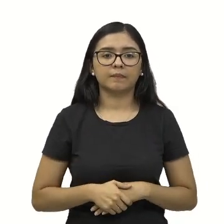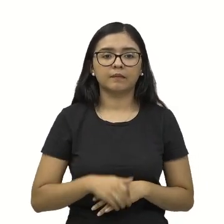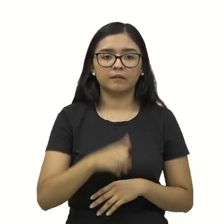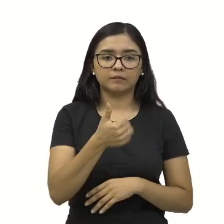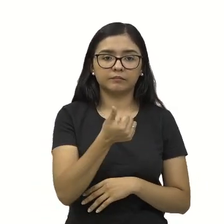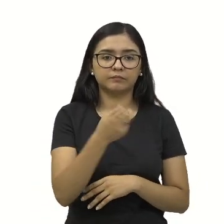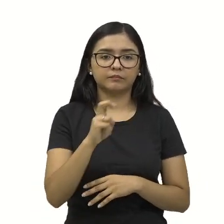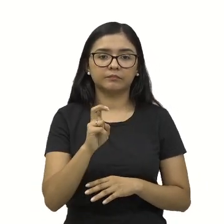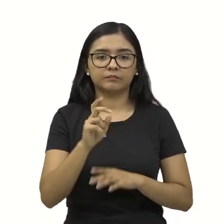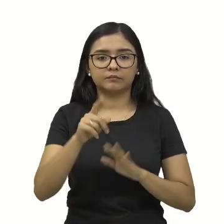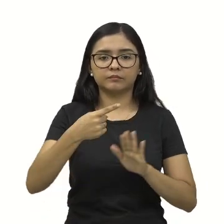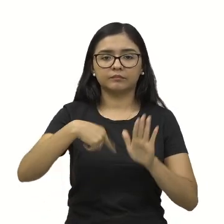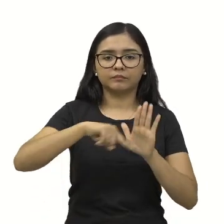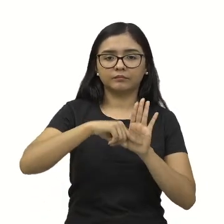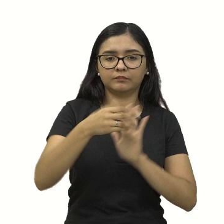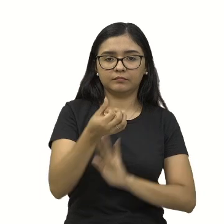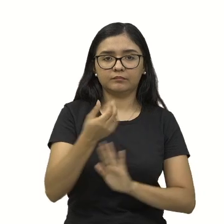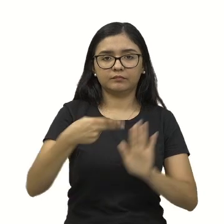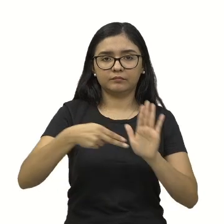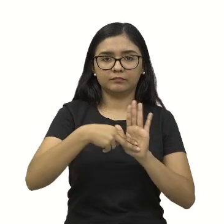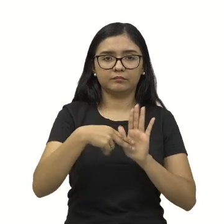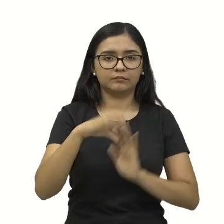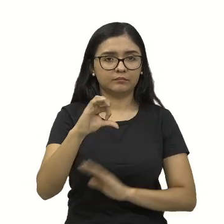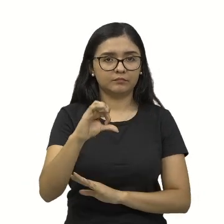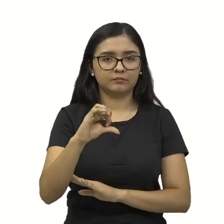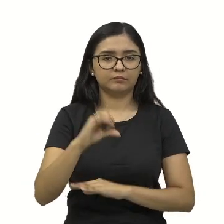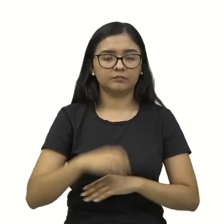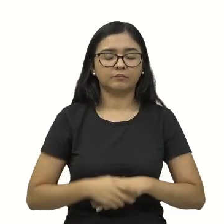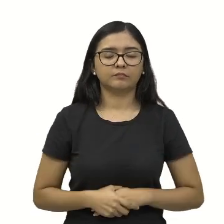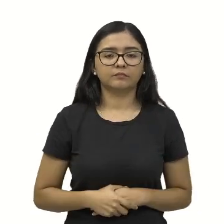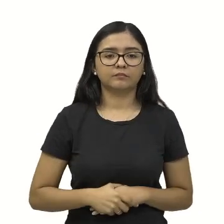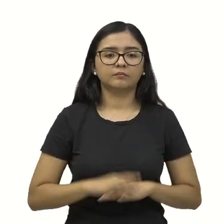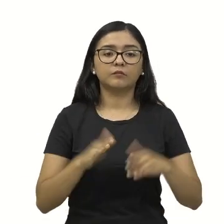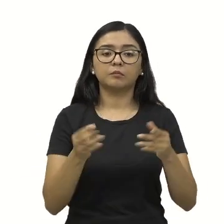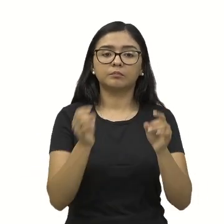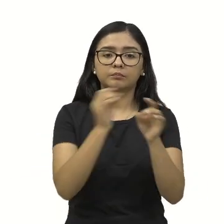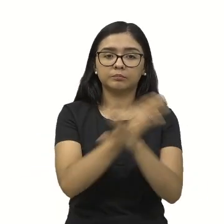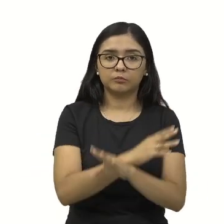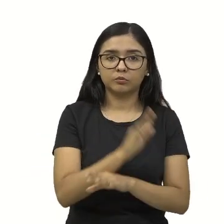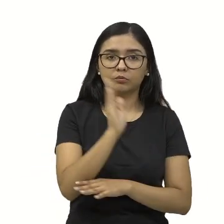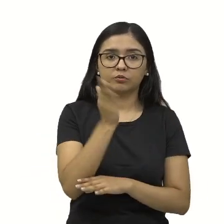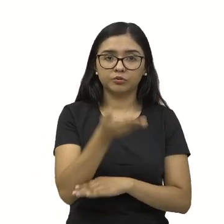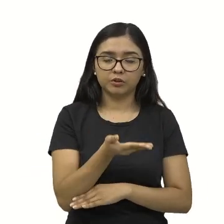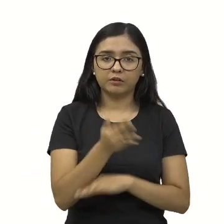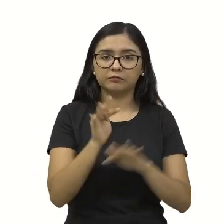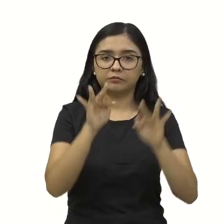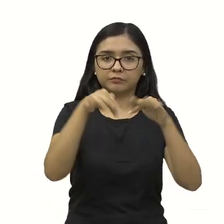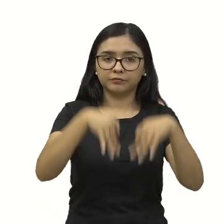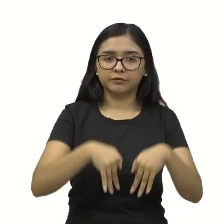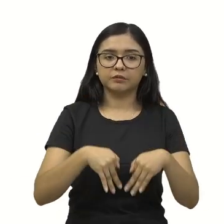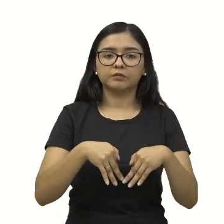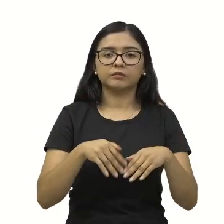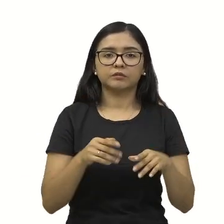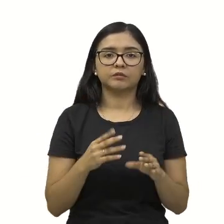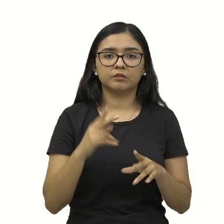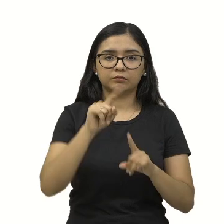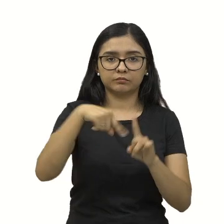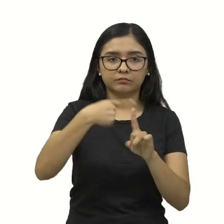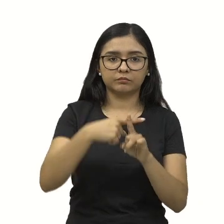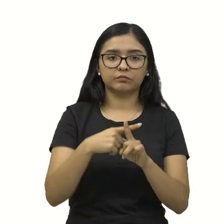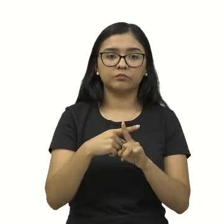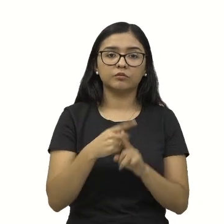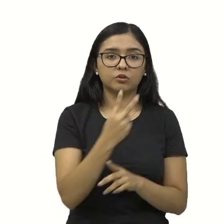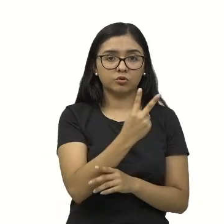dá os 9. Ok? Então pronto, finalizamos aí a adição entre as duas